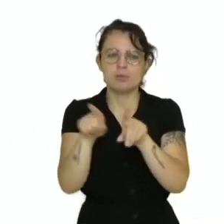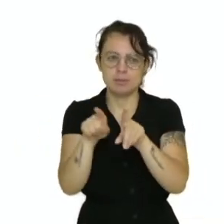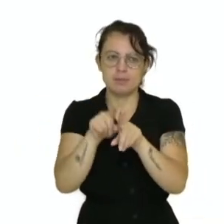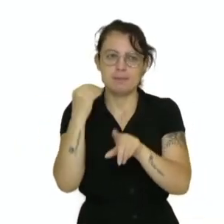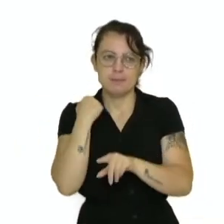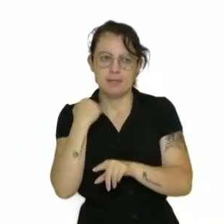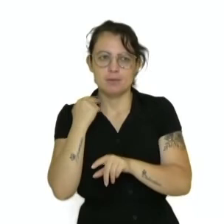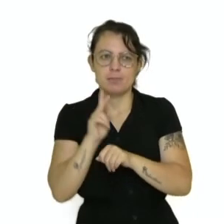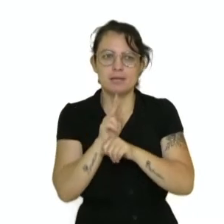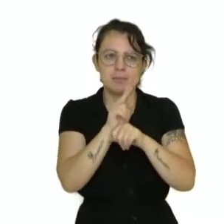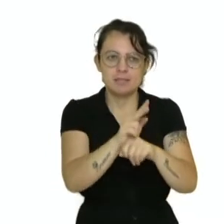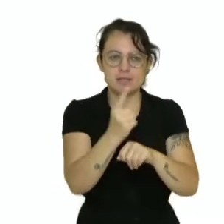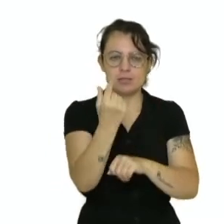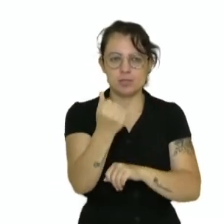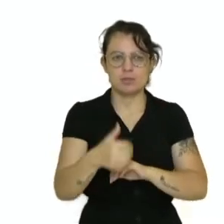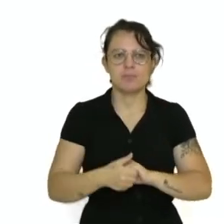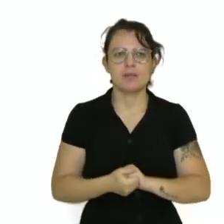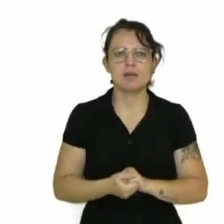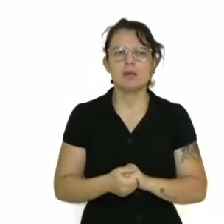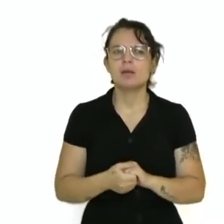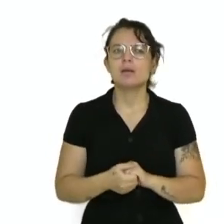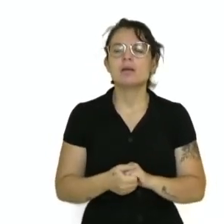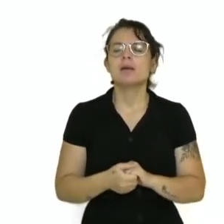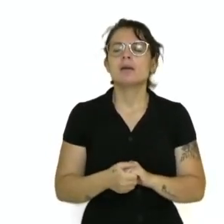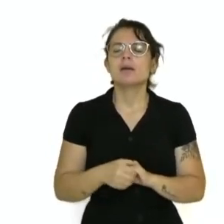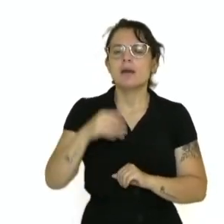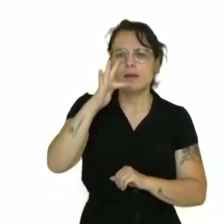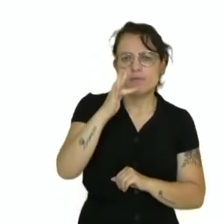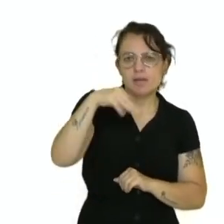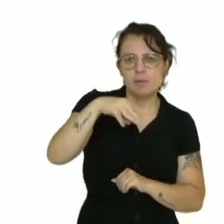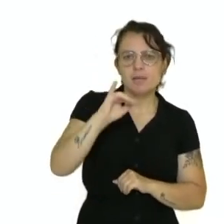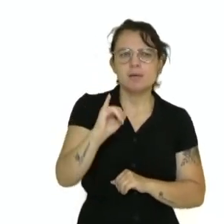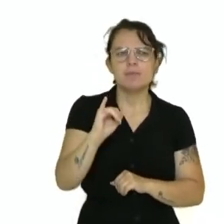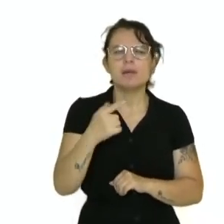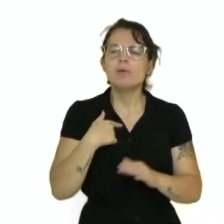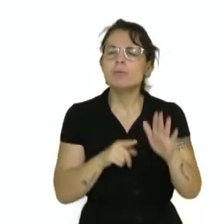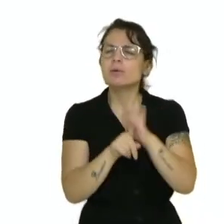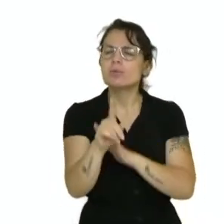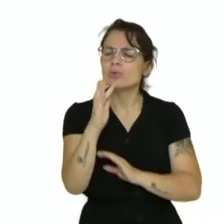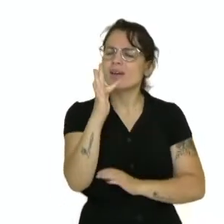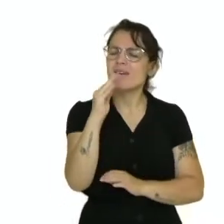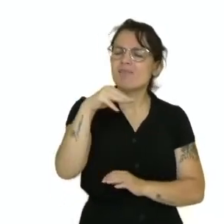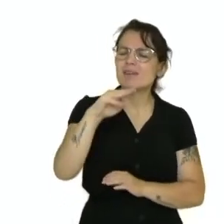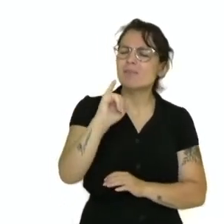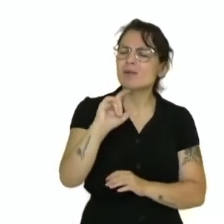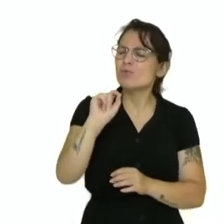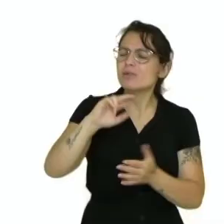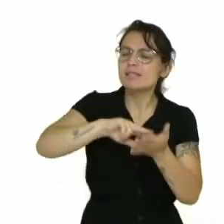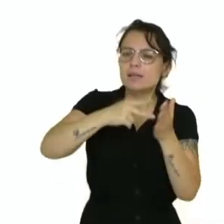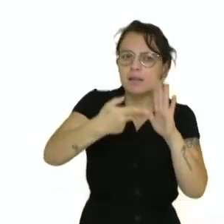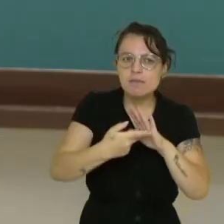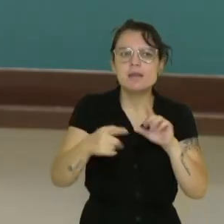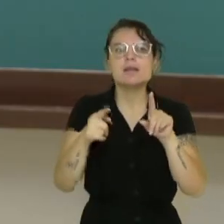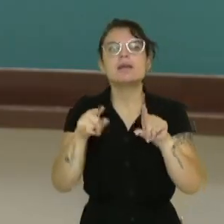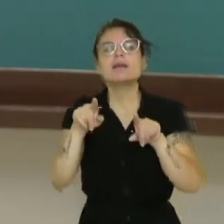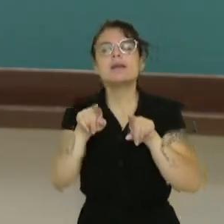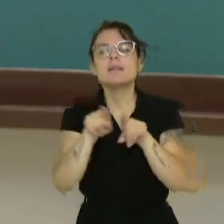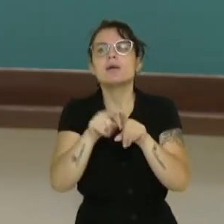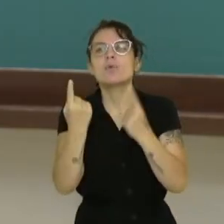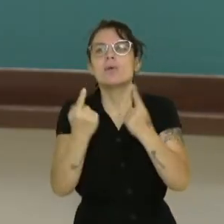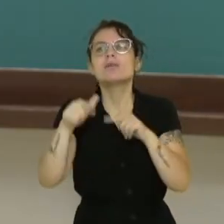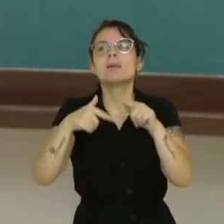os mais diversos fins internacionais, dentre eles o FMI. O que é e qual é a função do